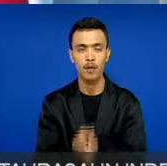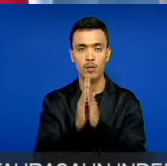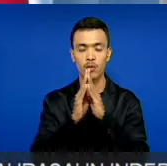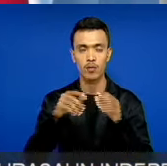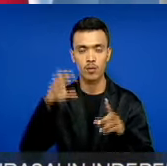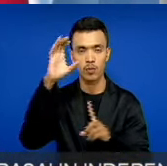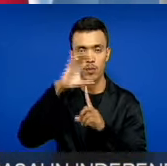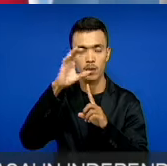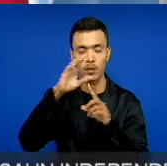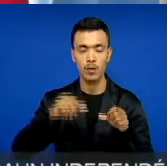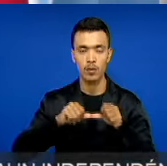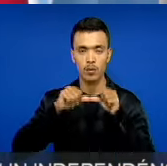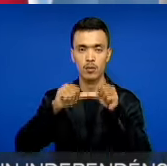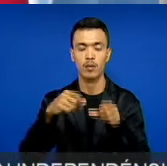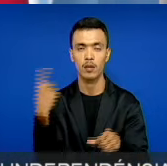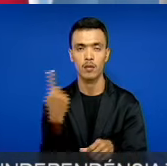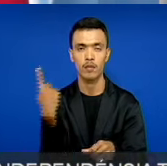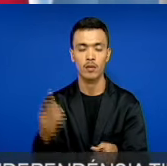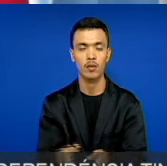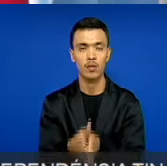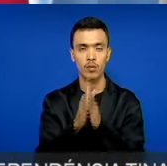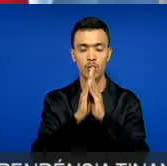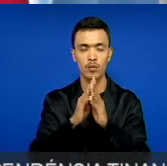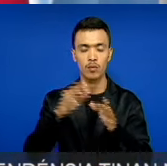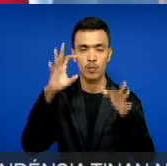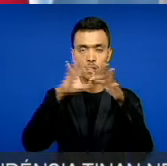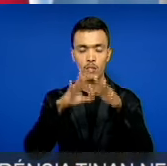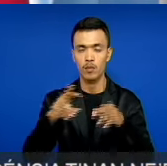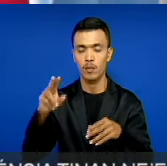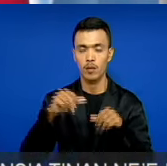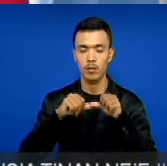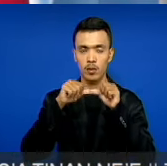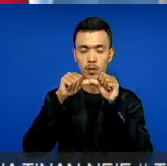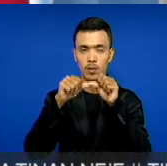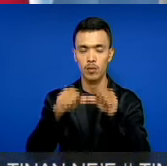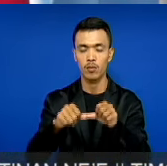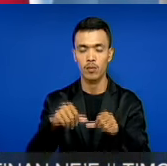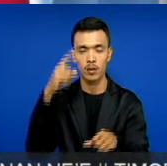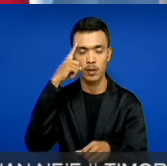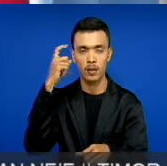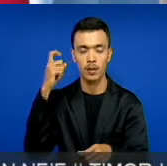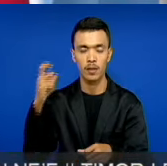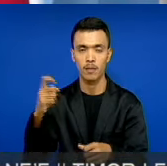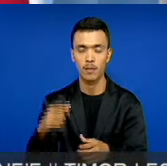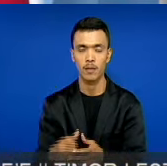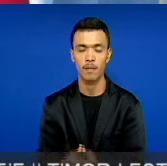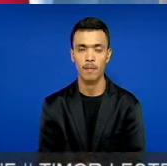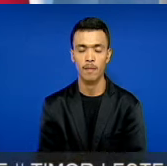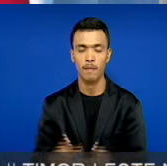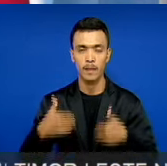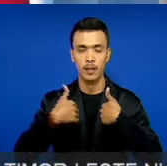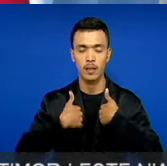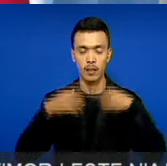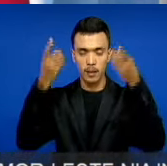fati, lau na fati, perhusu na fati, membro serebe masyarakat, continua. Tamba, ia despacho